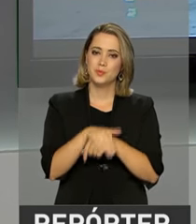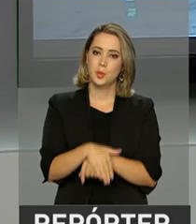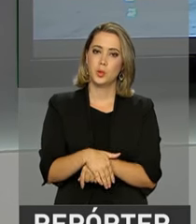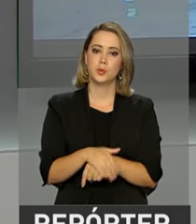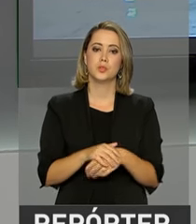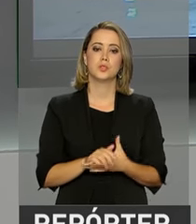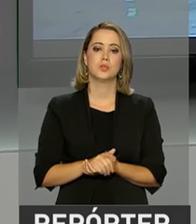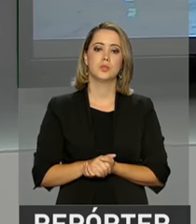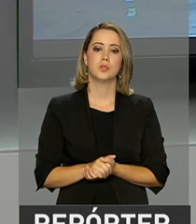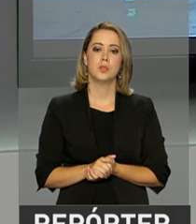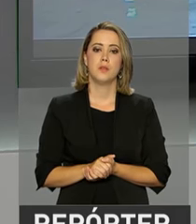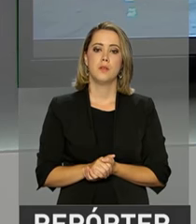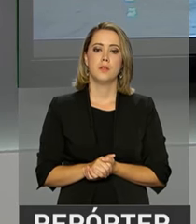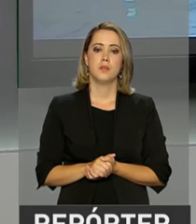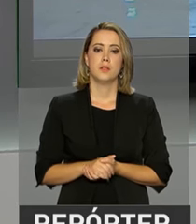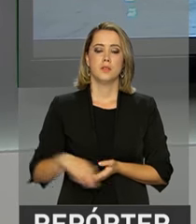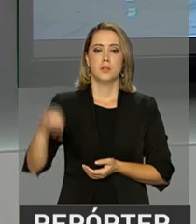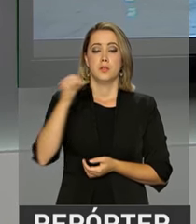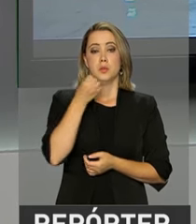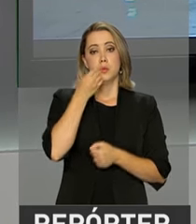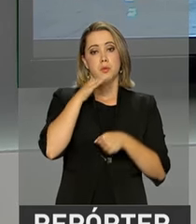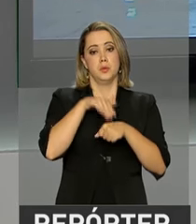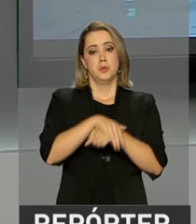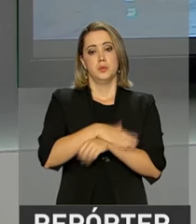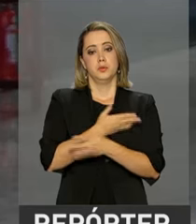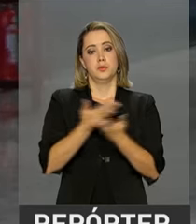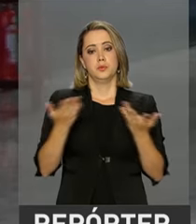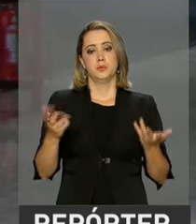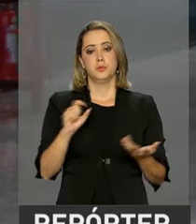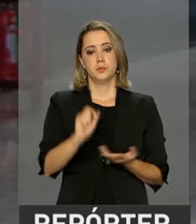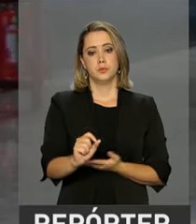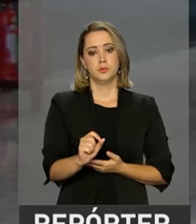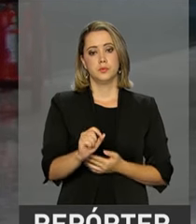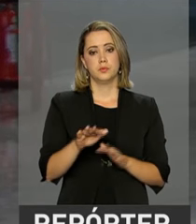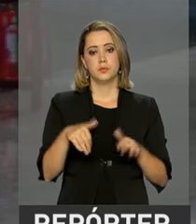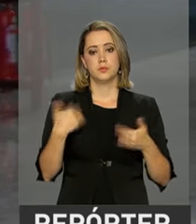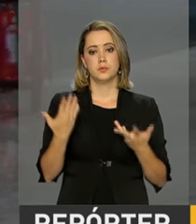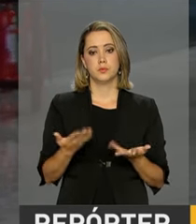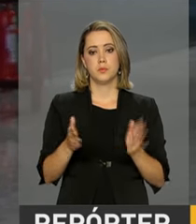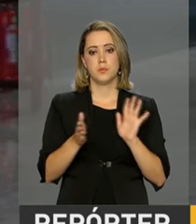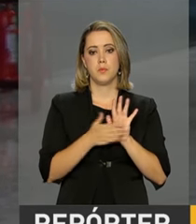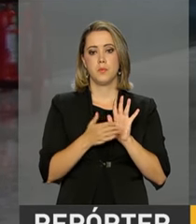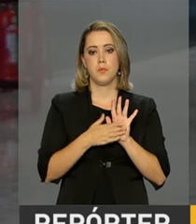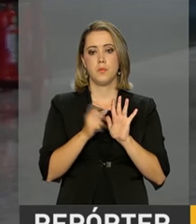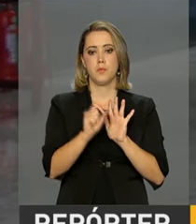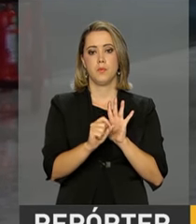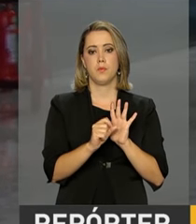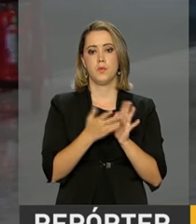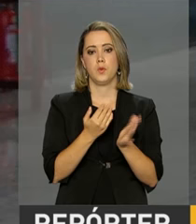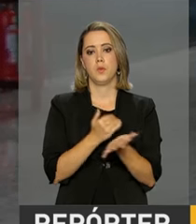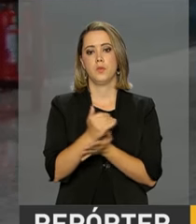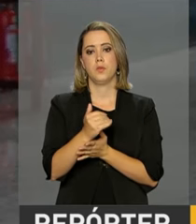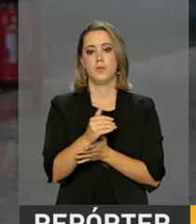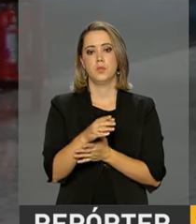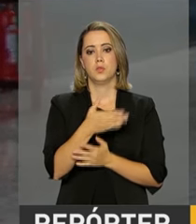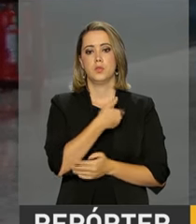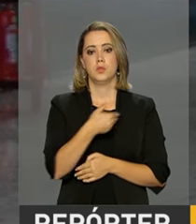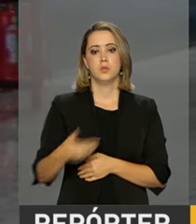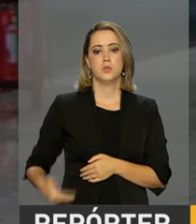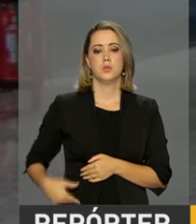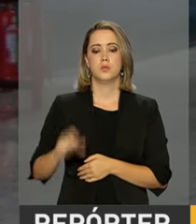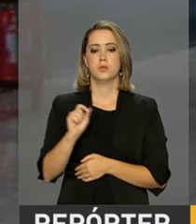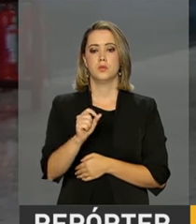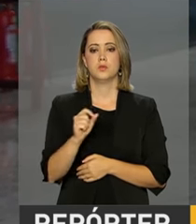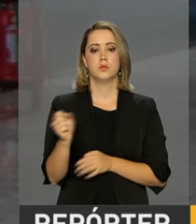você. Boa noite, Roberto. Uma boa noite a todos. Olha, com a proposta original do governo